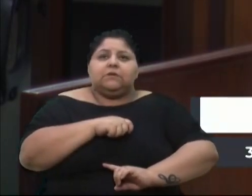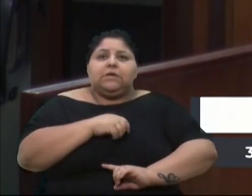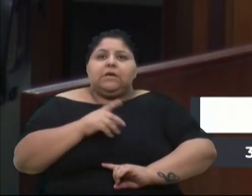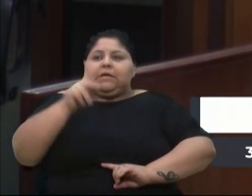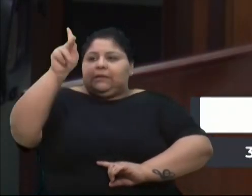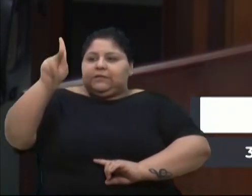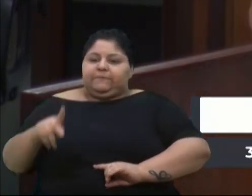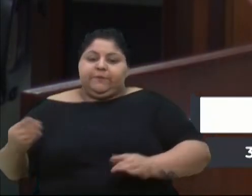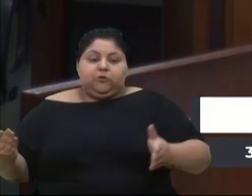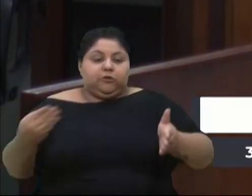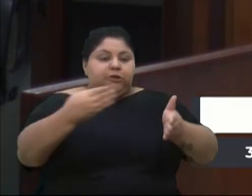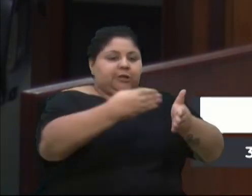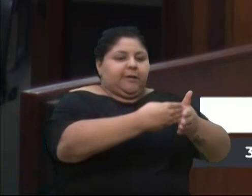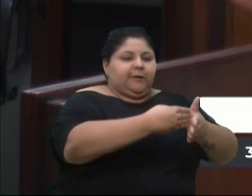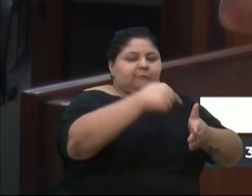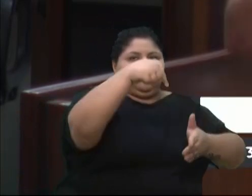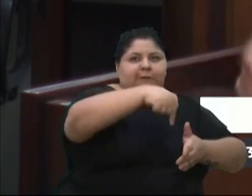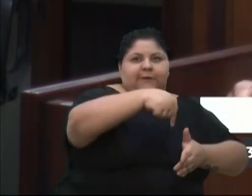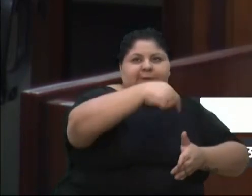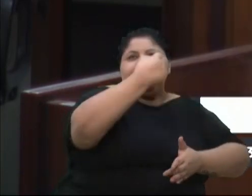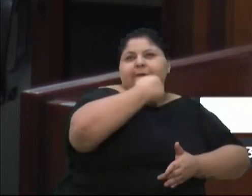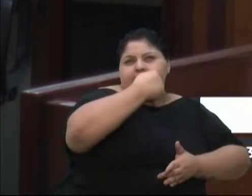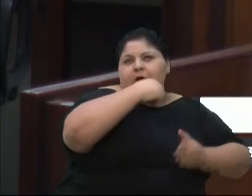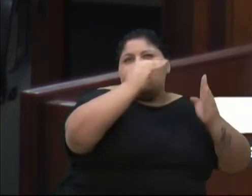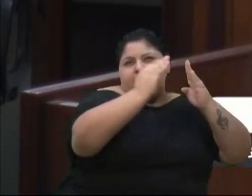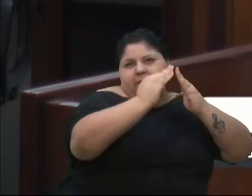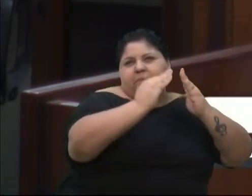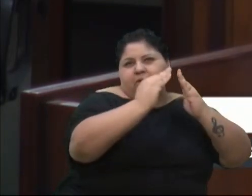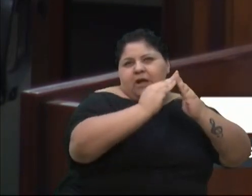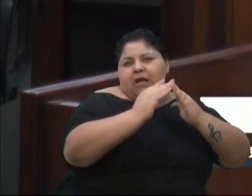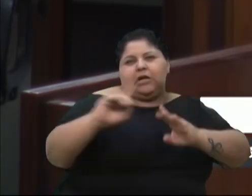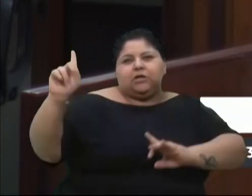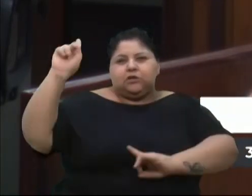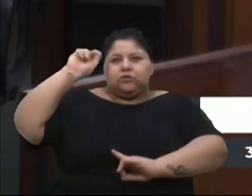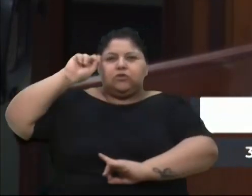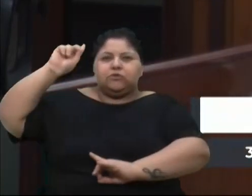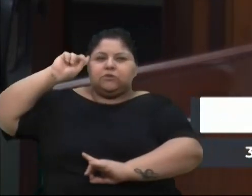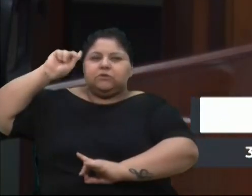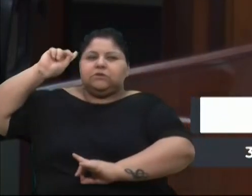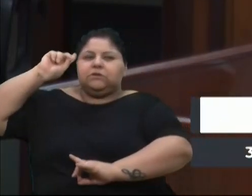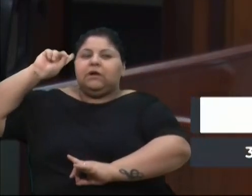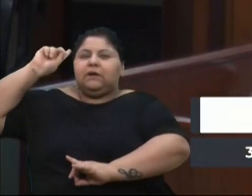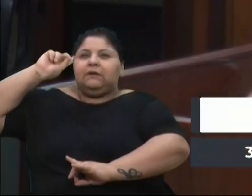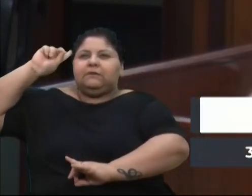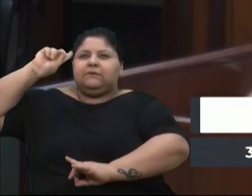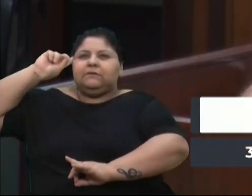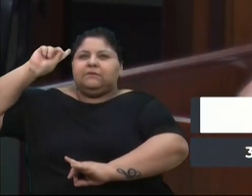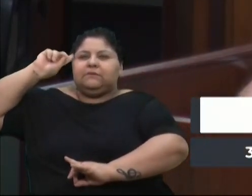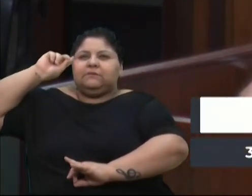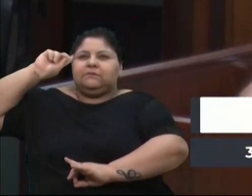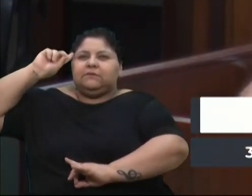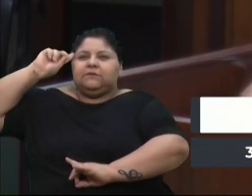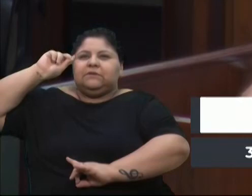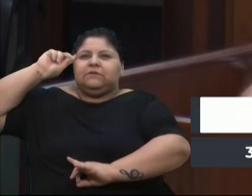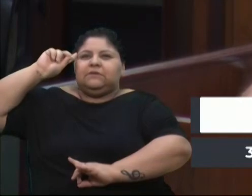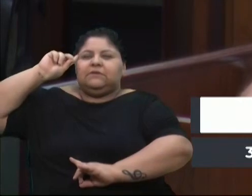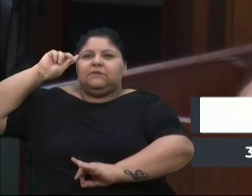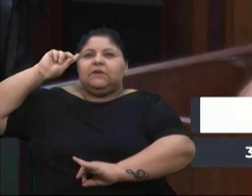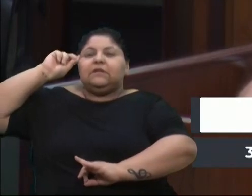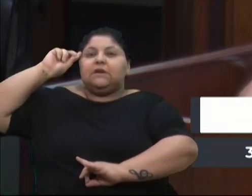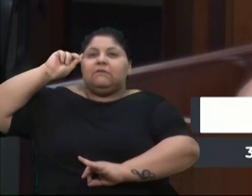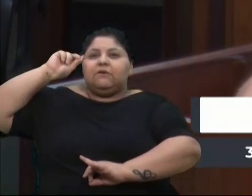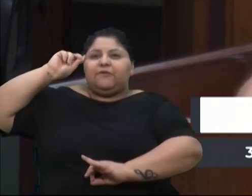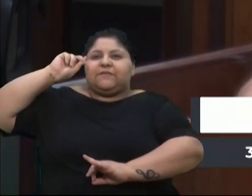migrando dia a dia para Caxias do Sul. Então, Caxias está crescendo muito rápido, precisava, sim,